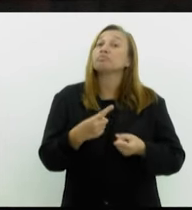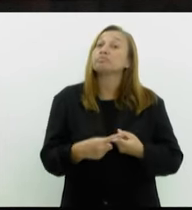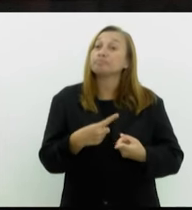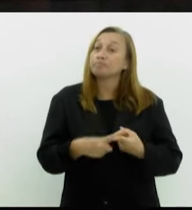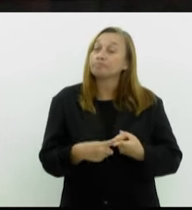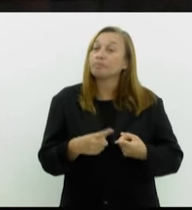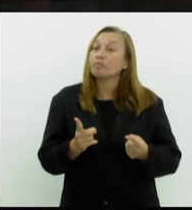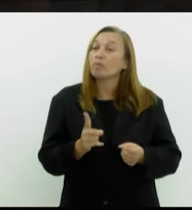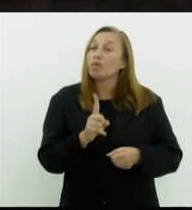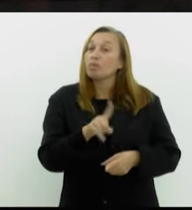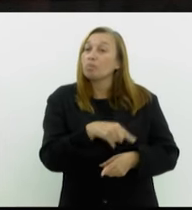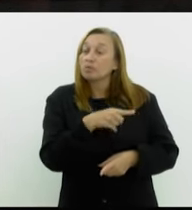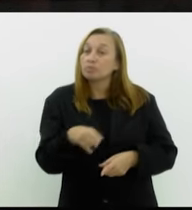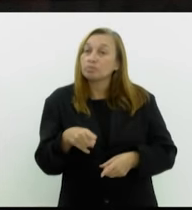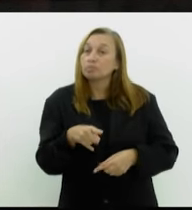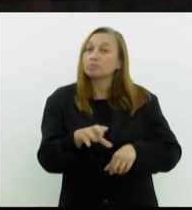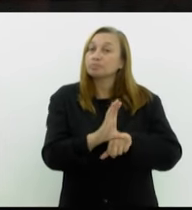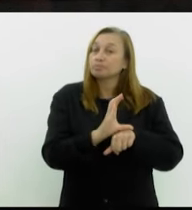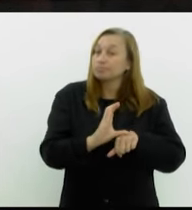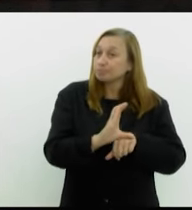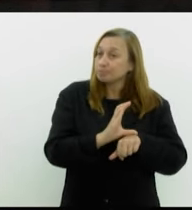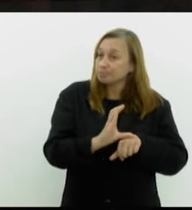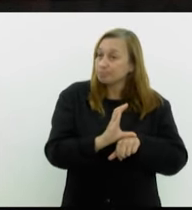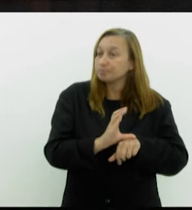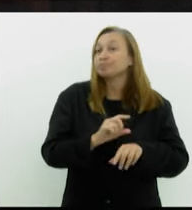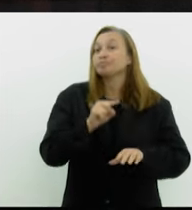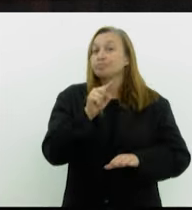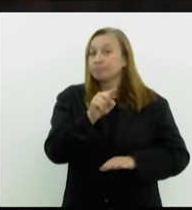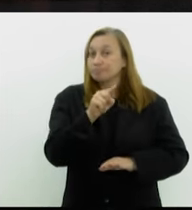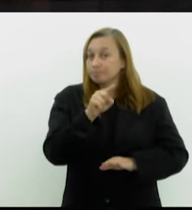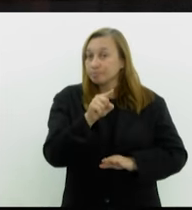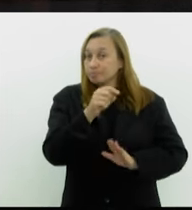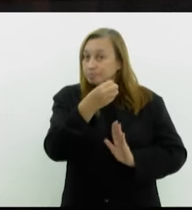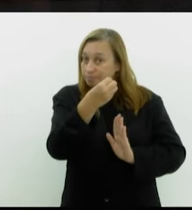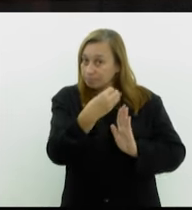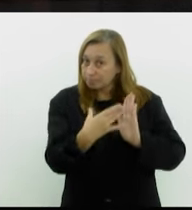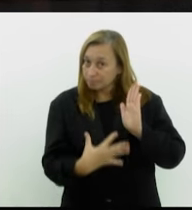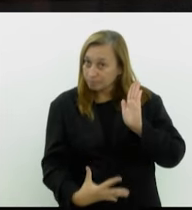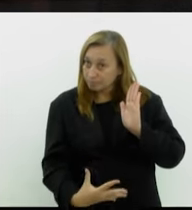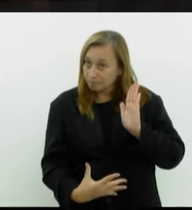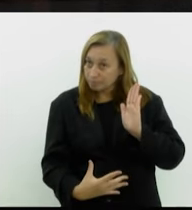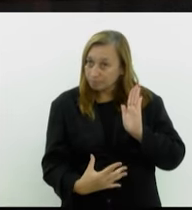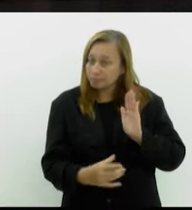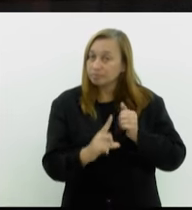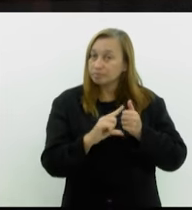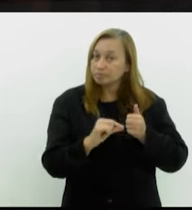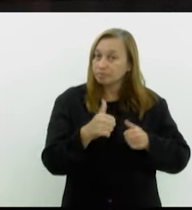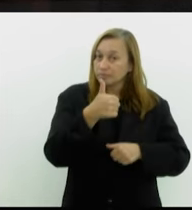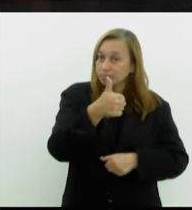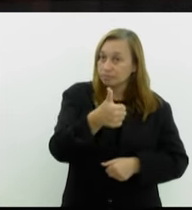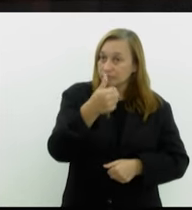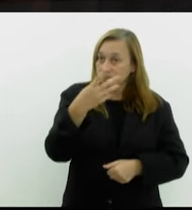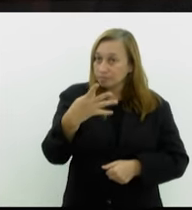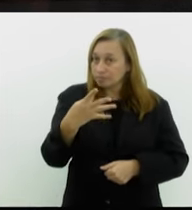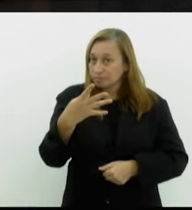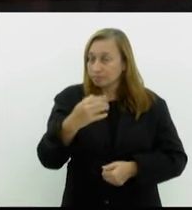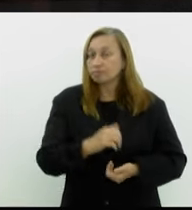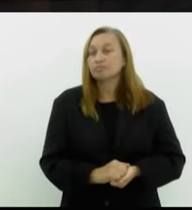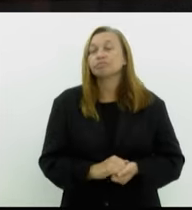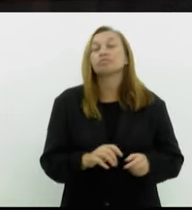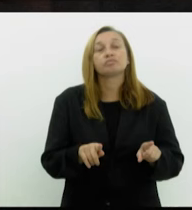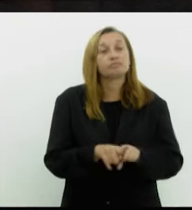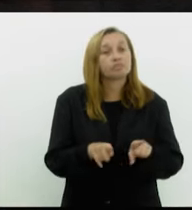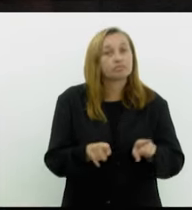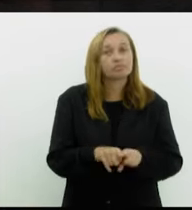é proibida pela Constituição, está lá na disposição transitória, artigo 114, como